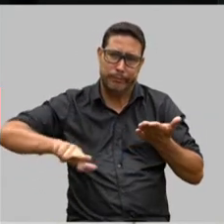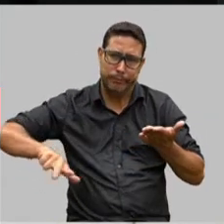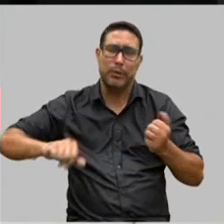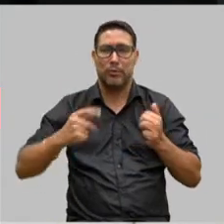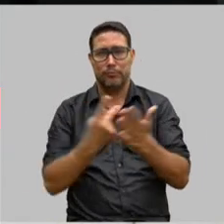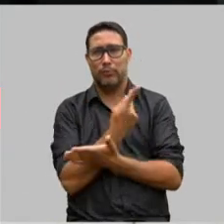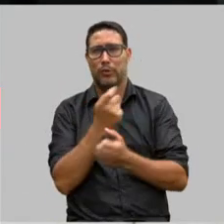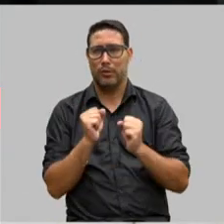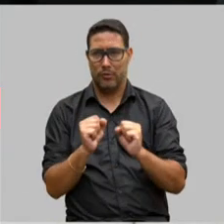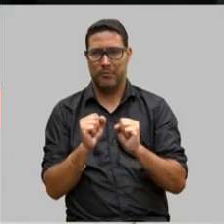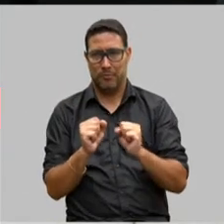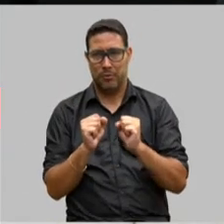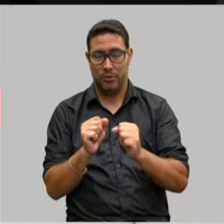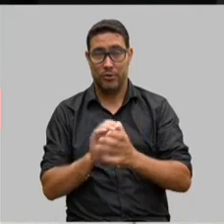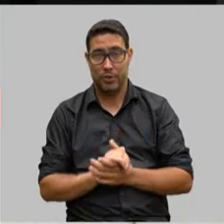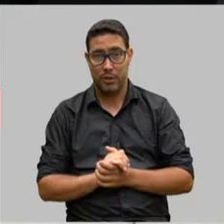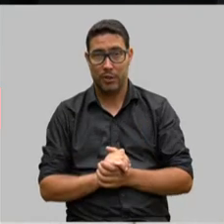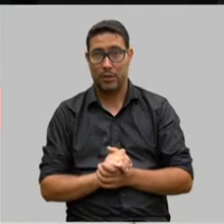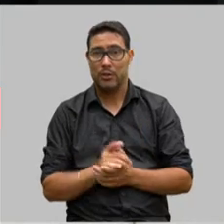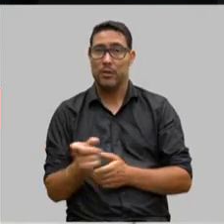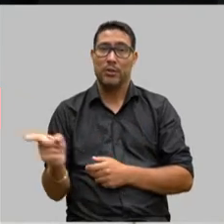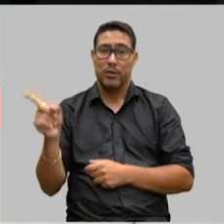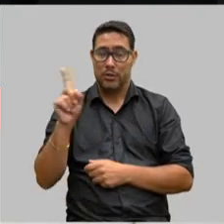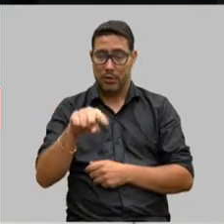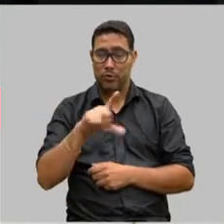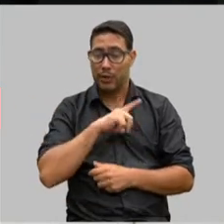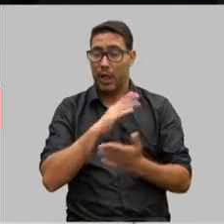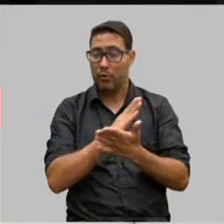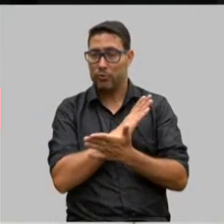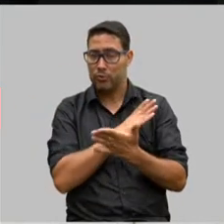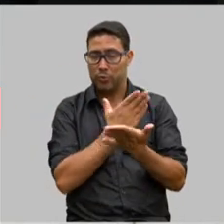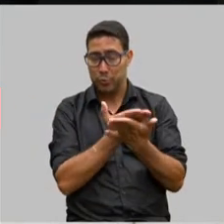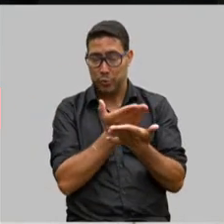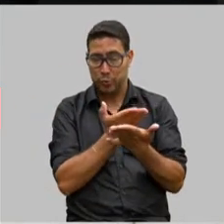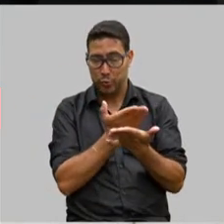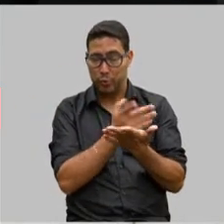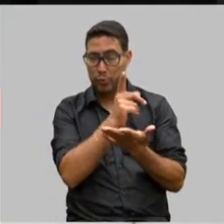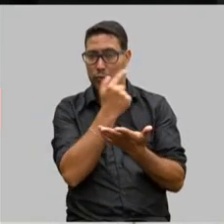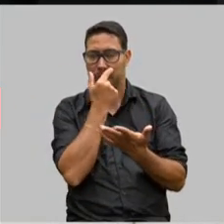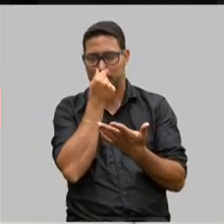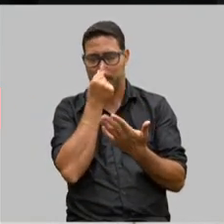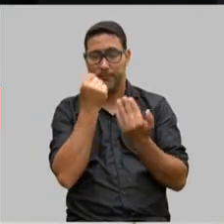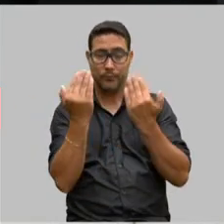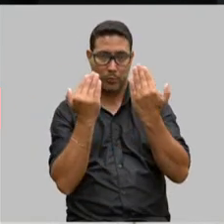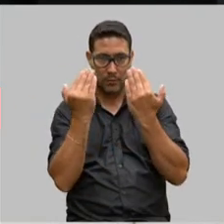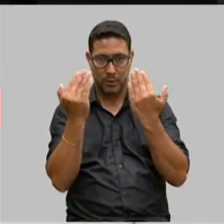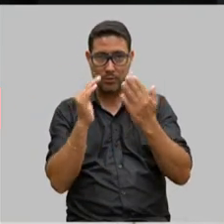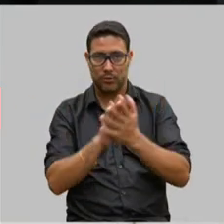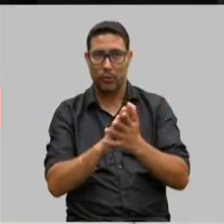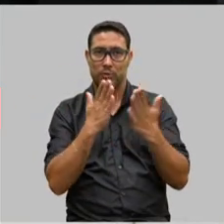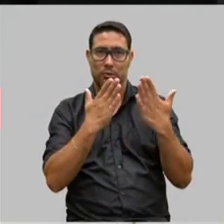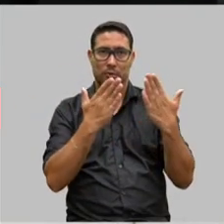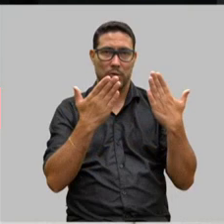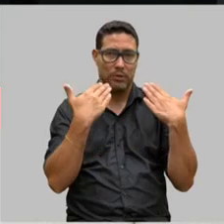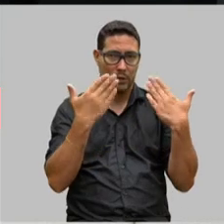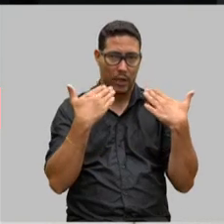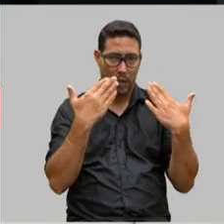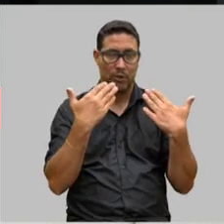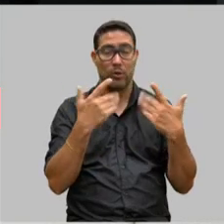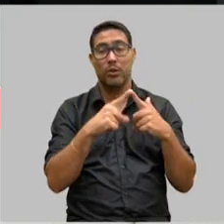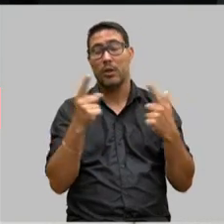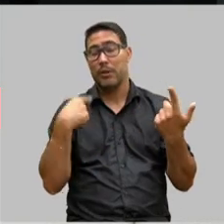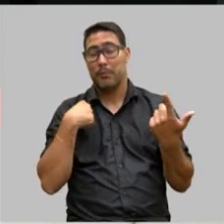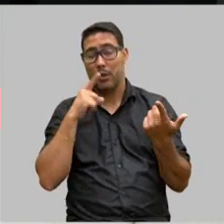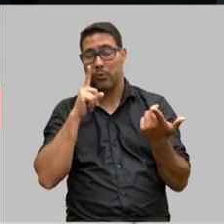internacionais, como este da PLOS, que fez uma associação entre as ondas de calor e o risco de hospitalização